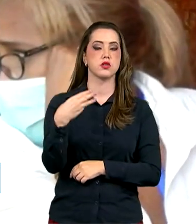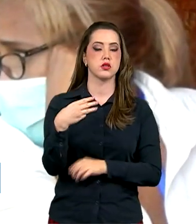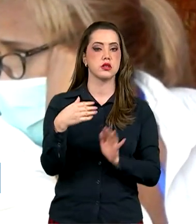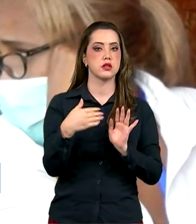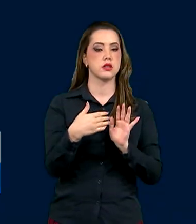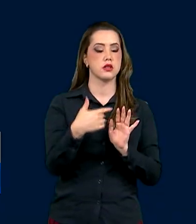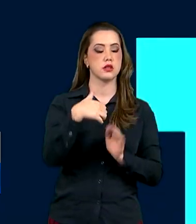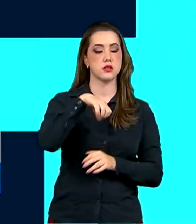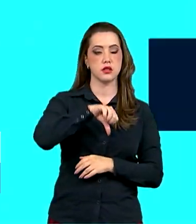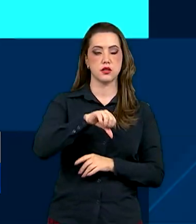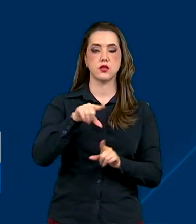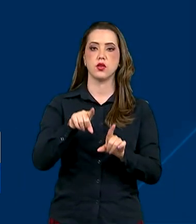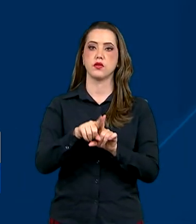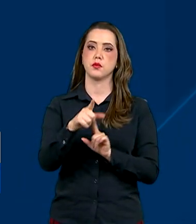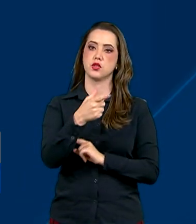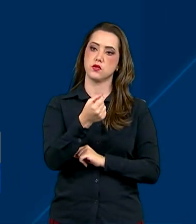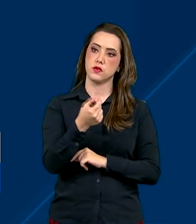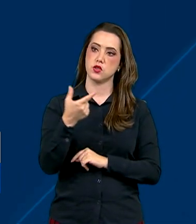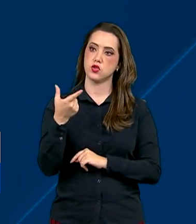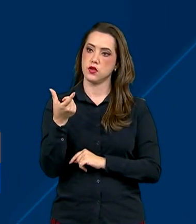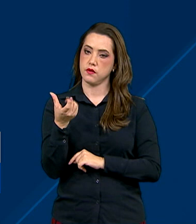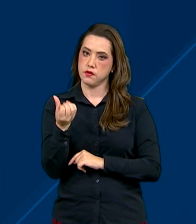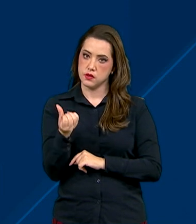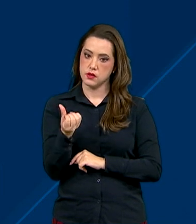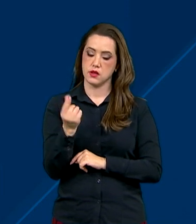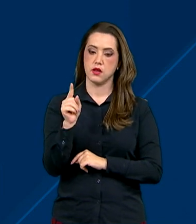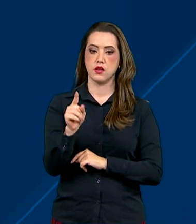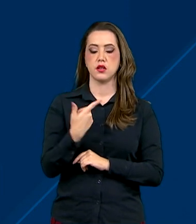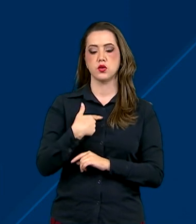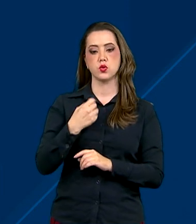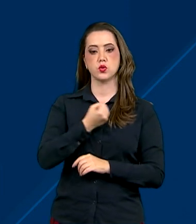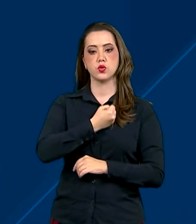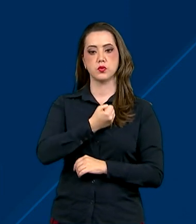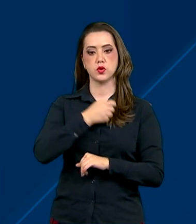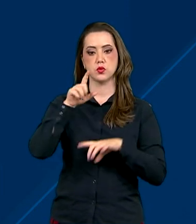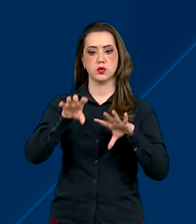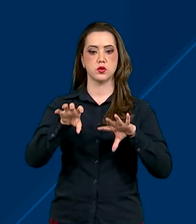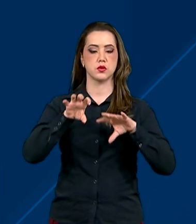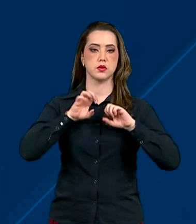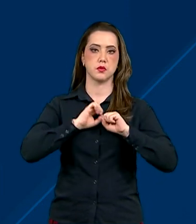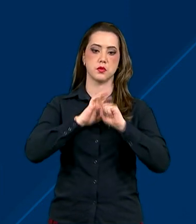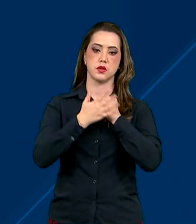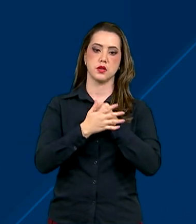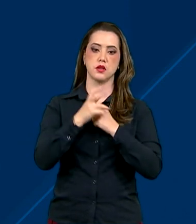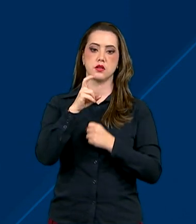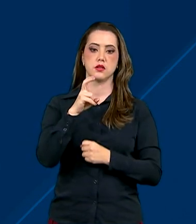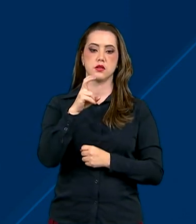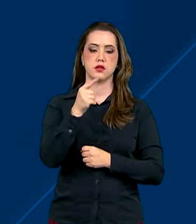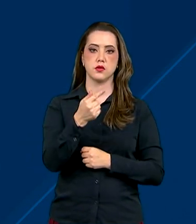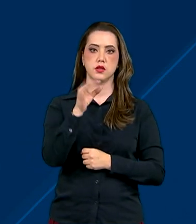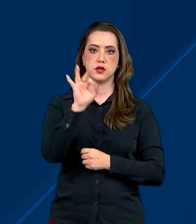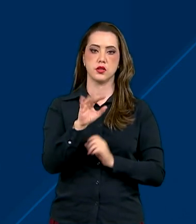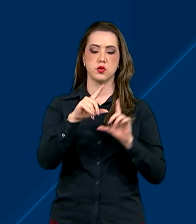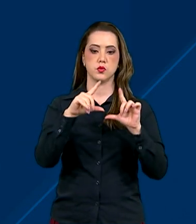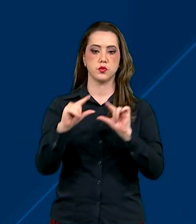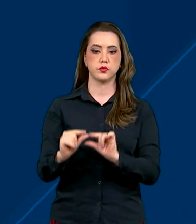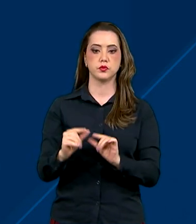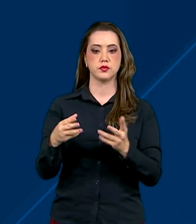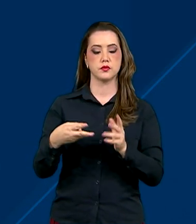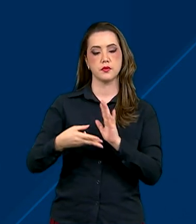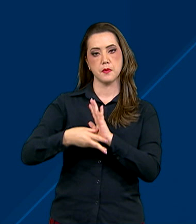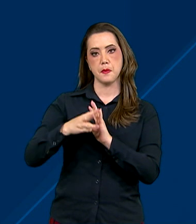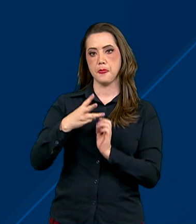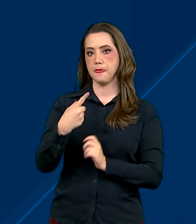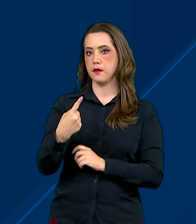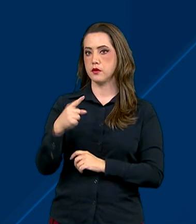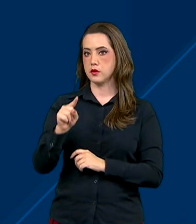20 a 26. No período, o número de casos por início dos sintomas diminuiu 57%, de cerca de 31 mil para